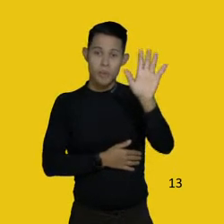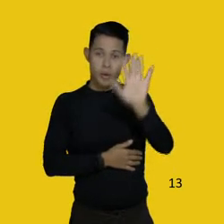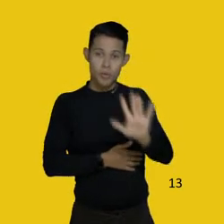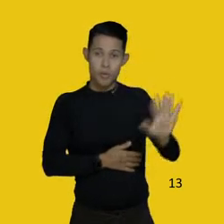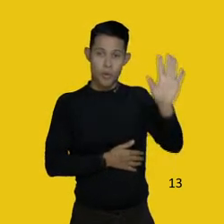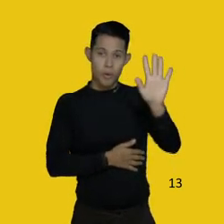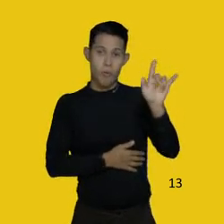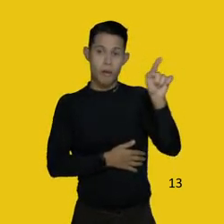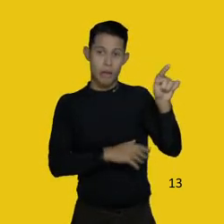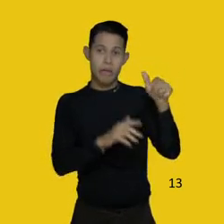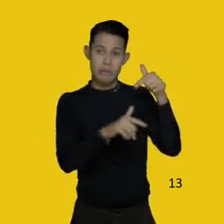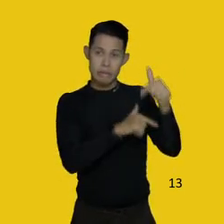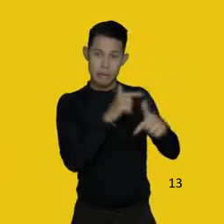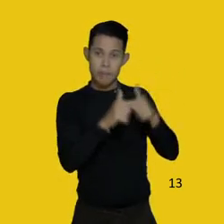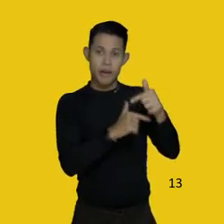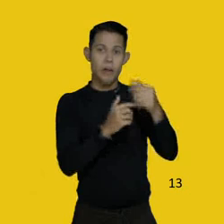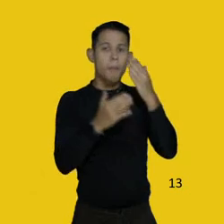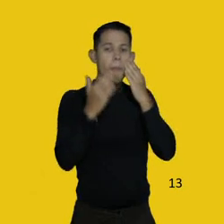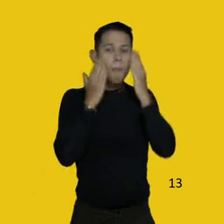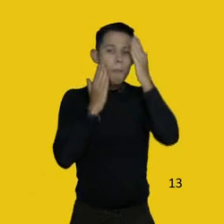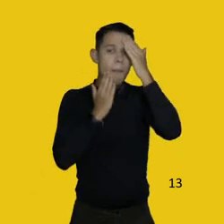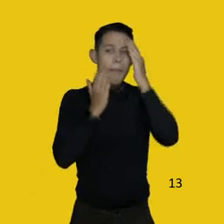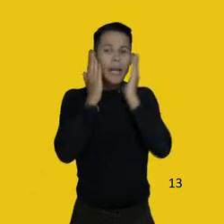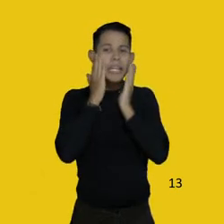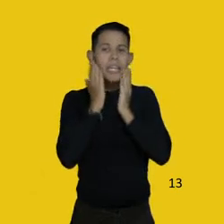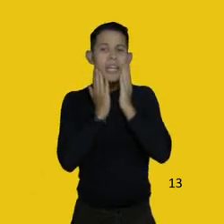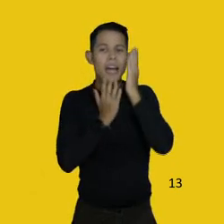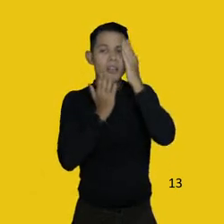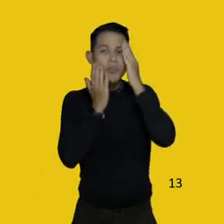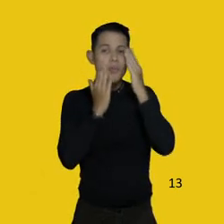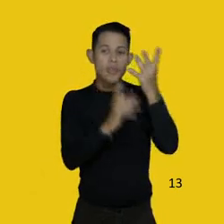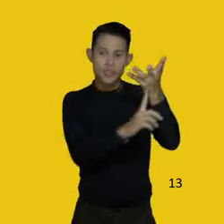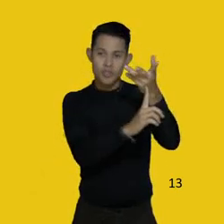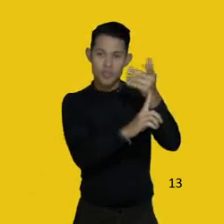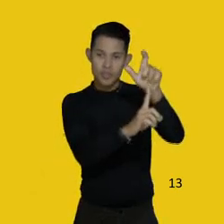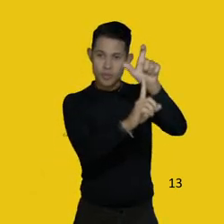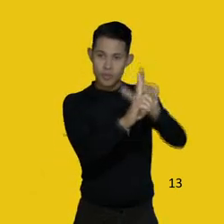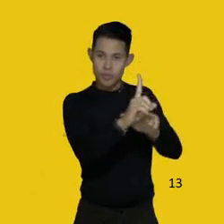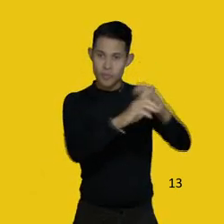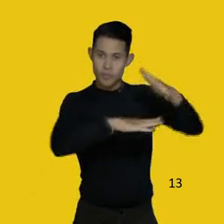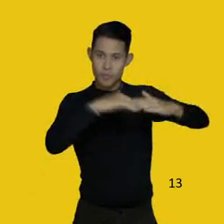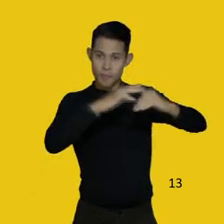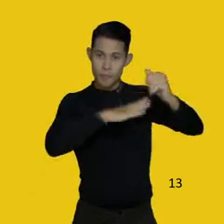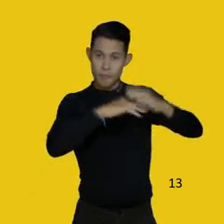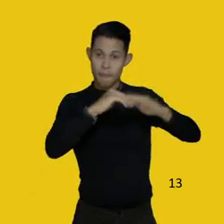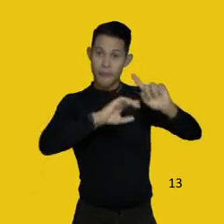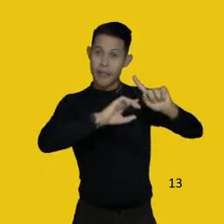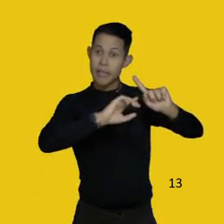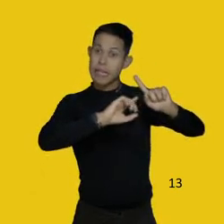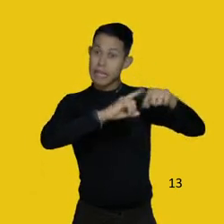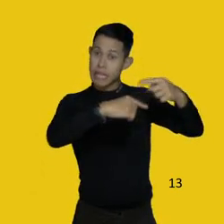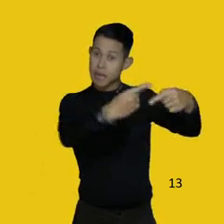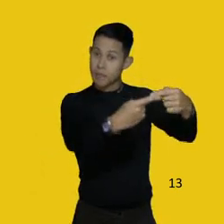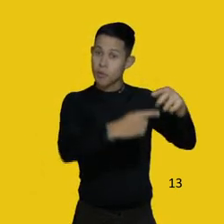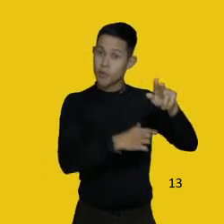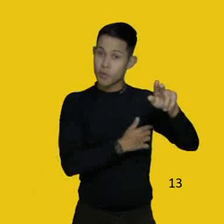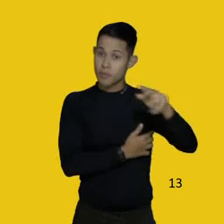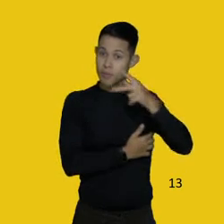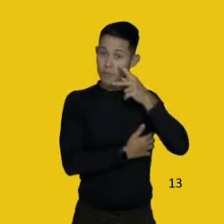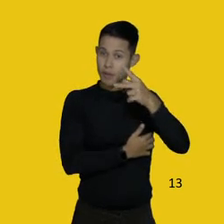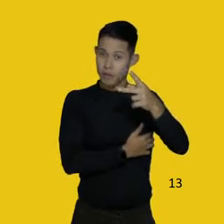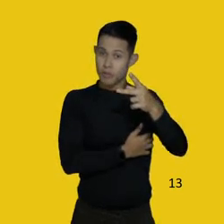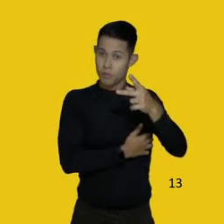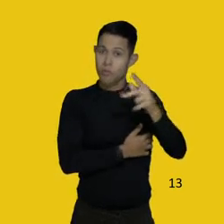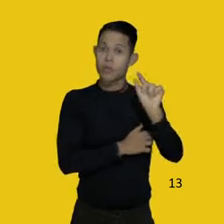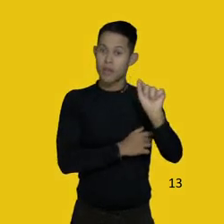artistas se deu muito bem nessa profissão quando o irmão falou aquilo para ele falou meu Deus acho que eu sou então ele veio pro